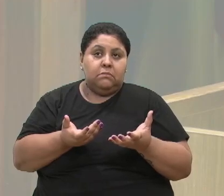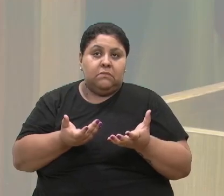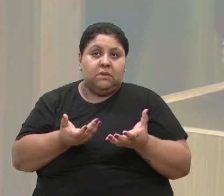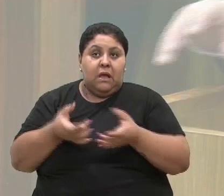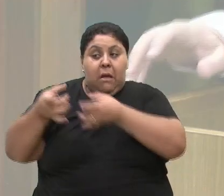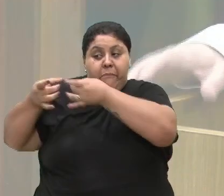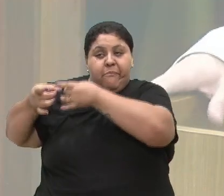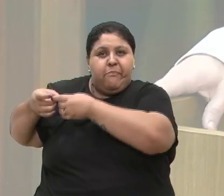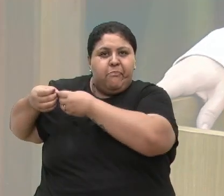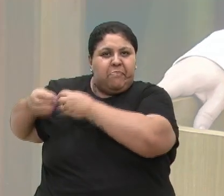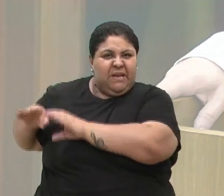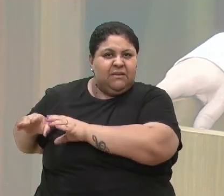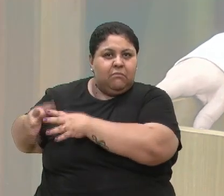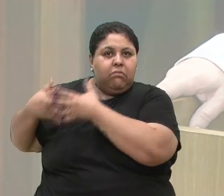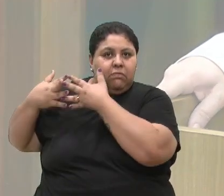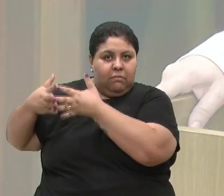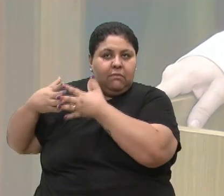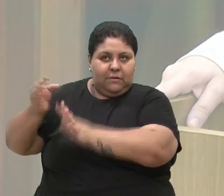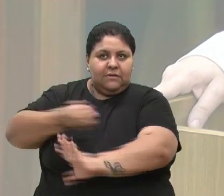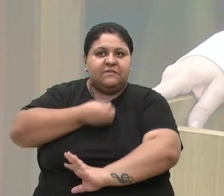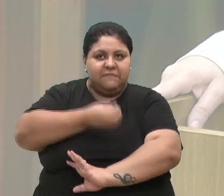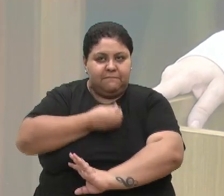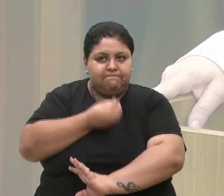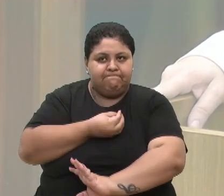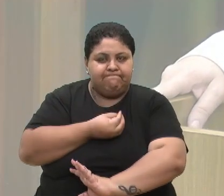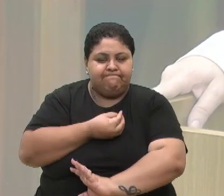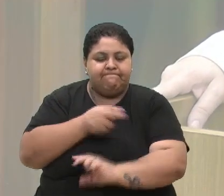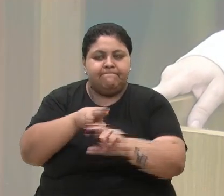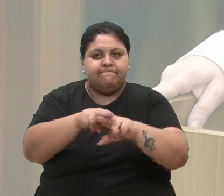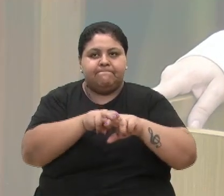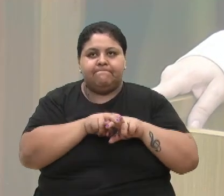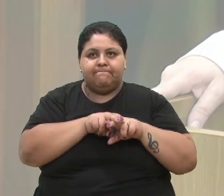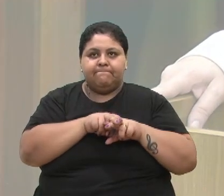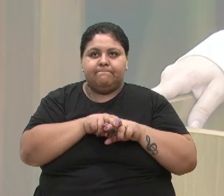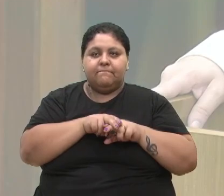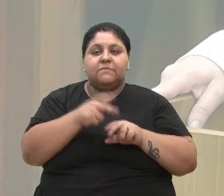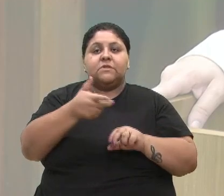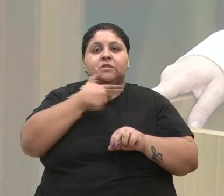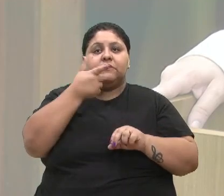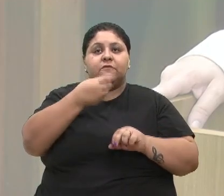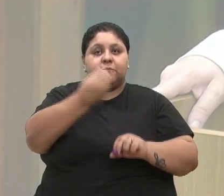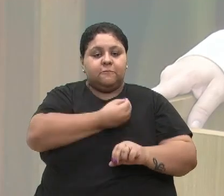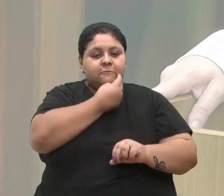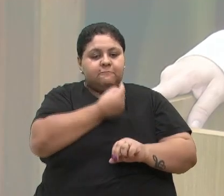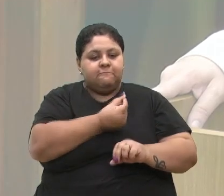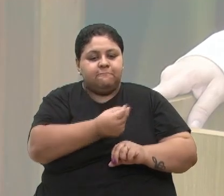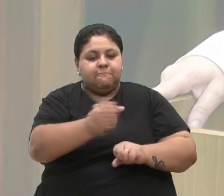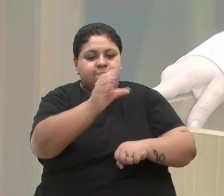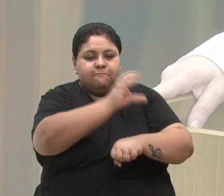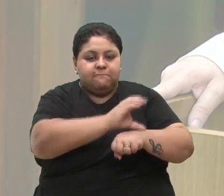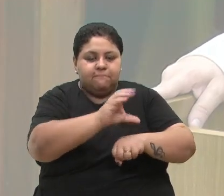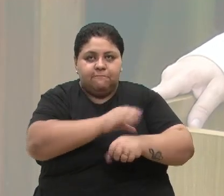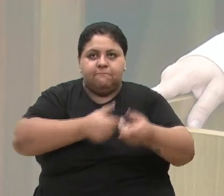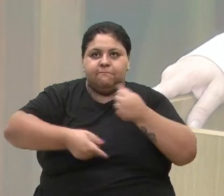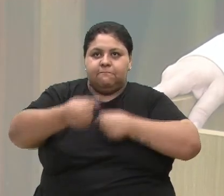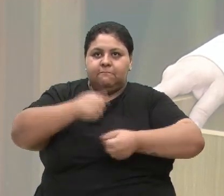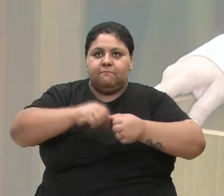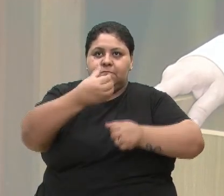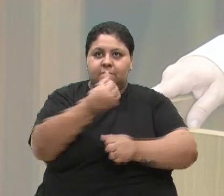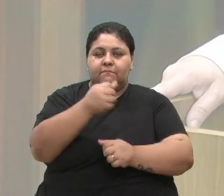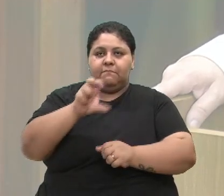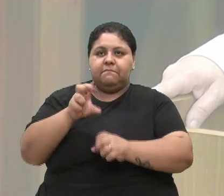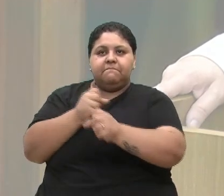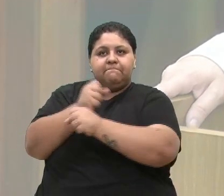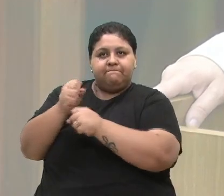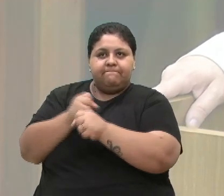atropelar e complicar a nossa vida. Portanto, um reforço do Vida Longa ao curso de economia, aos 65